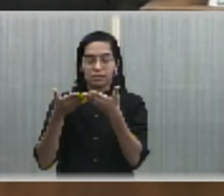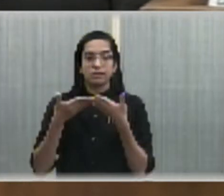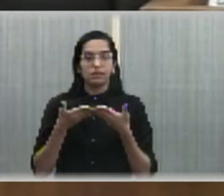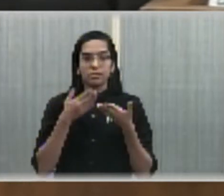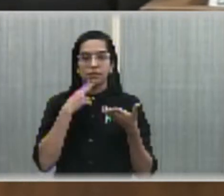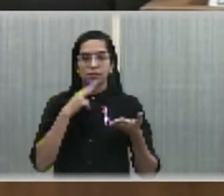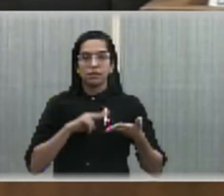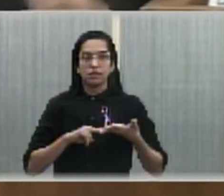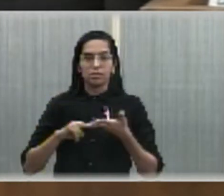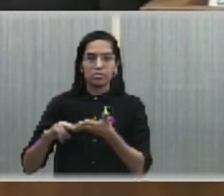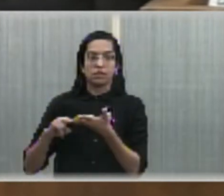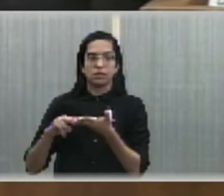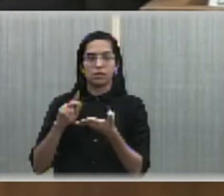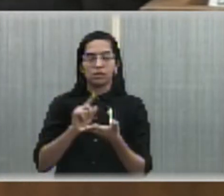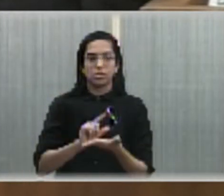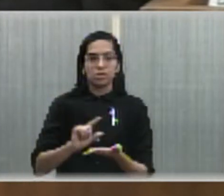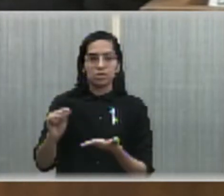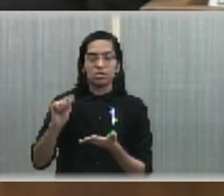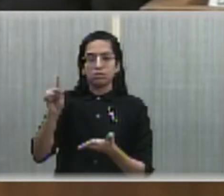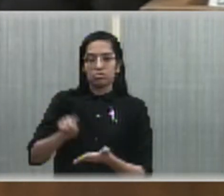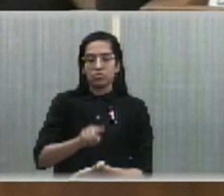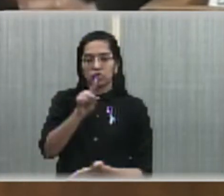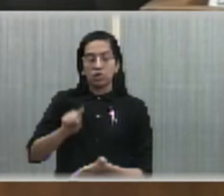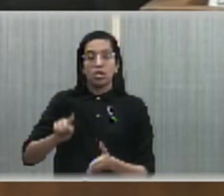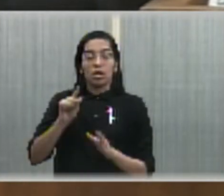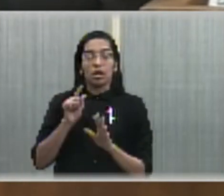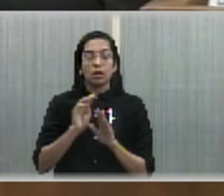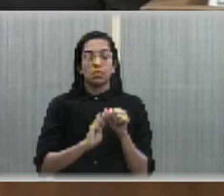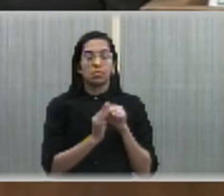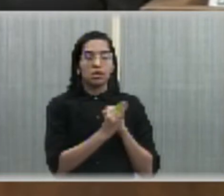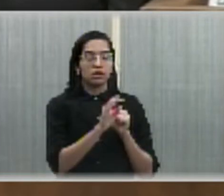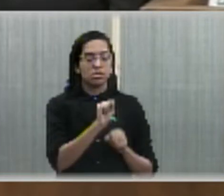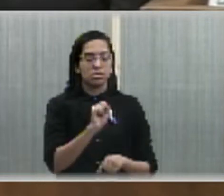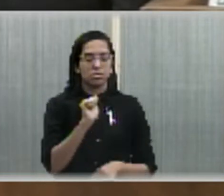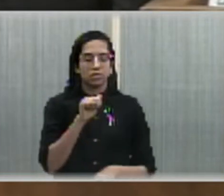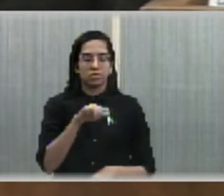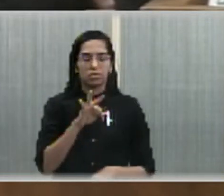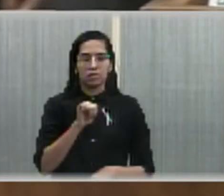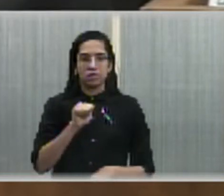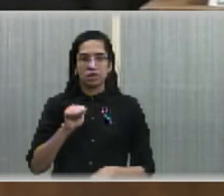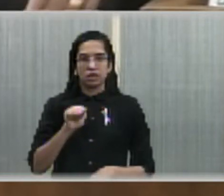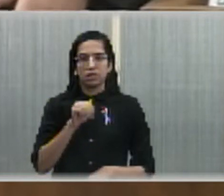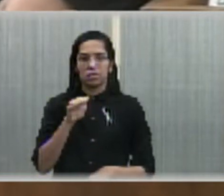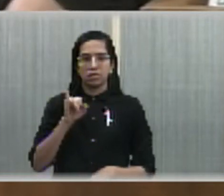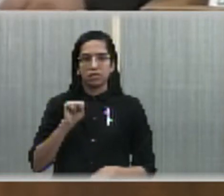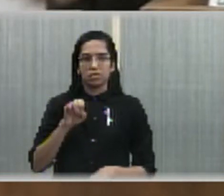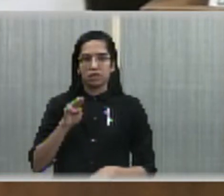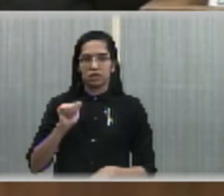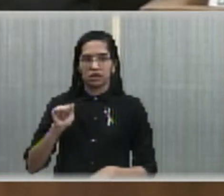Salomão, data Santa Isabel, na região da Santa Teresa.